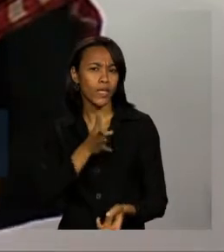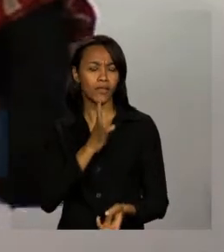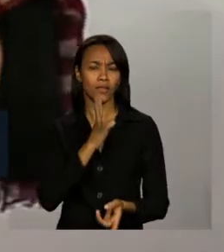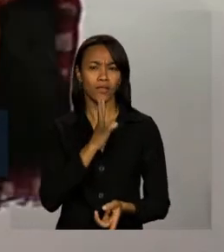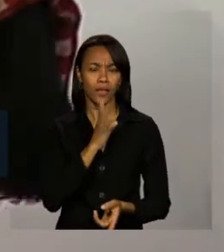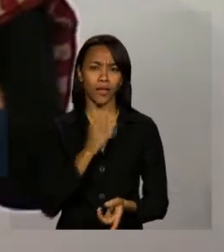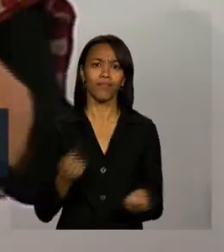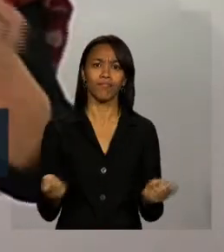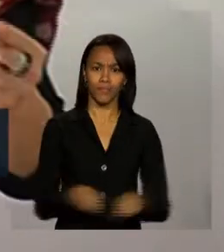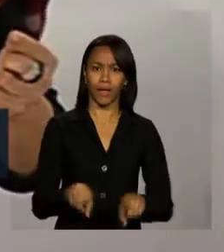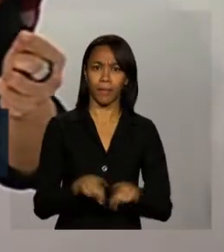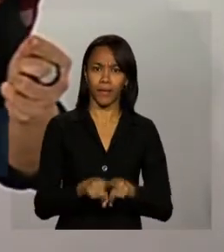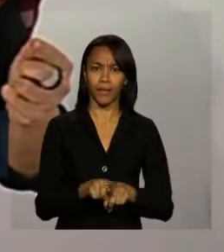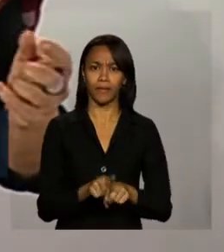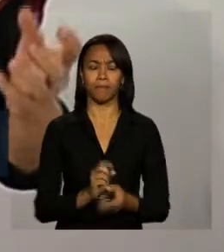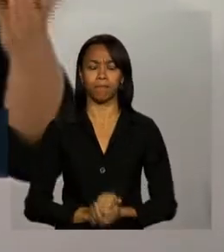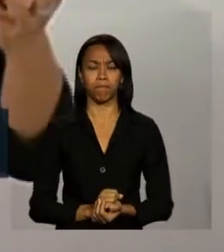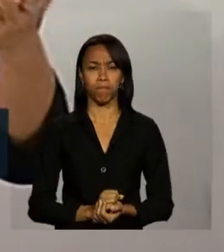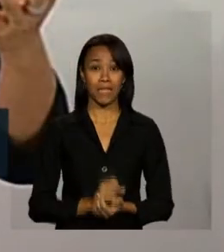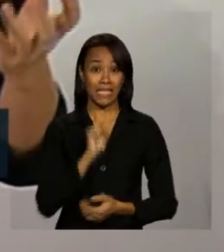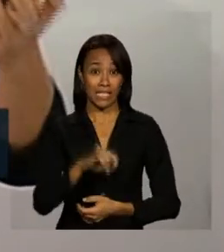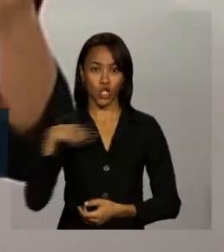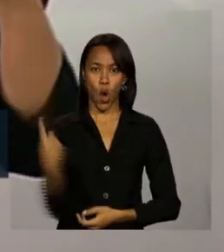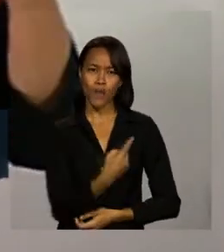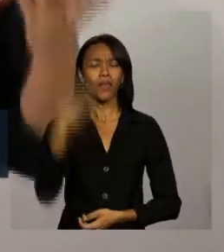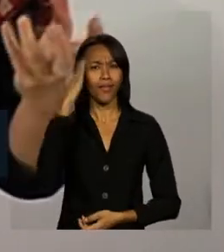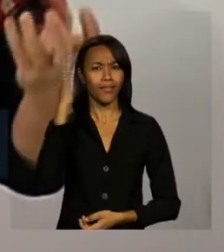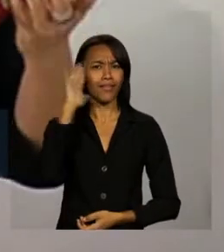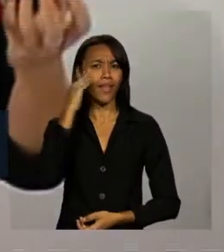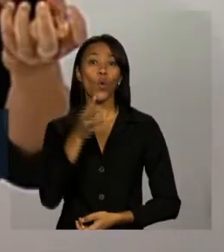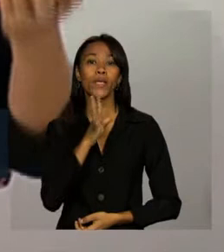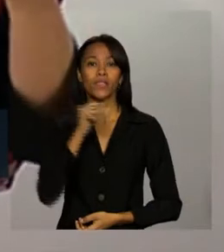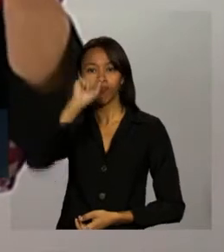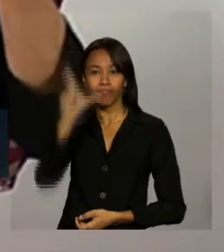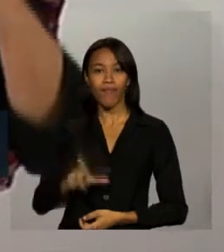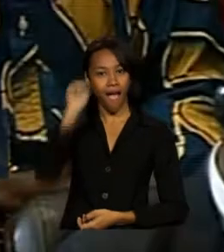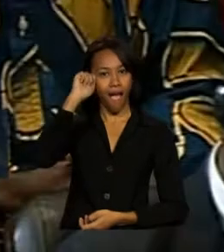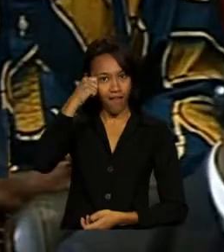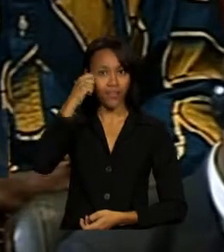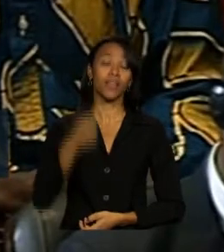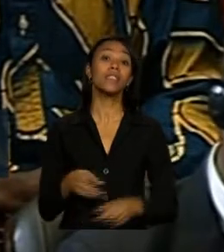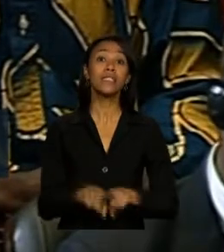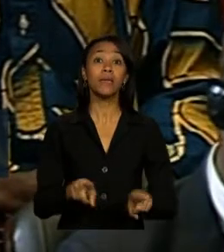inclusive recortada a nossa brasilidade, se nós entendermos a África e se nós reconhecermos a nossa